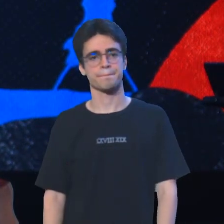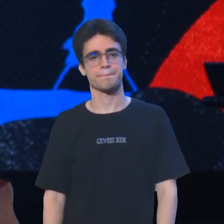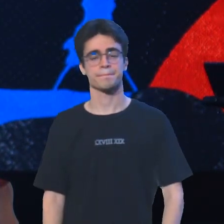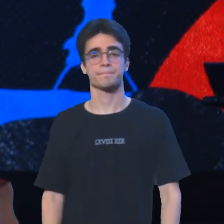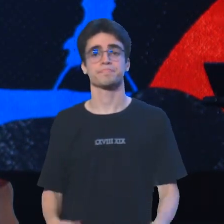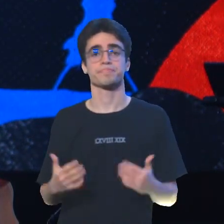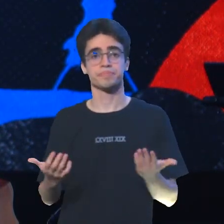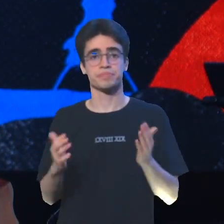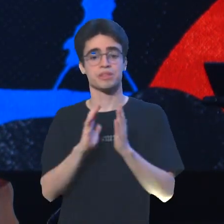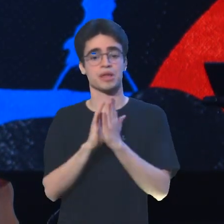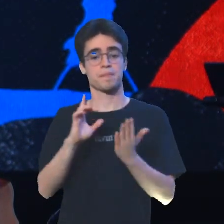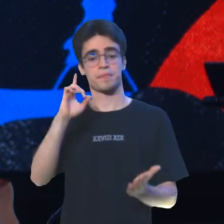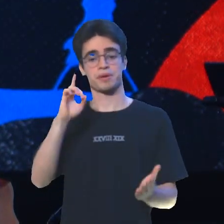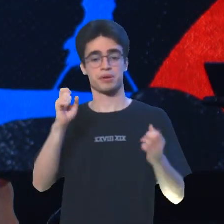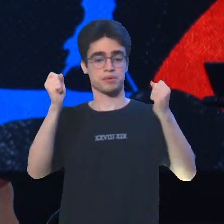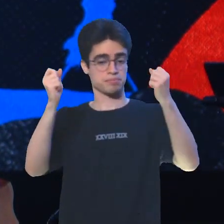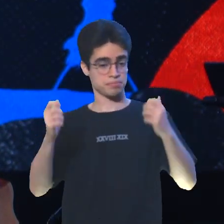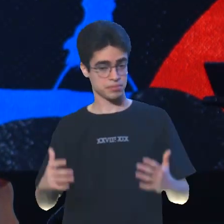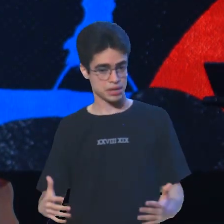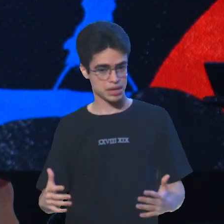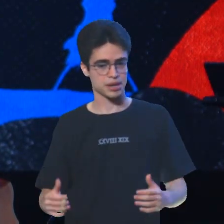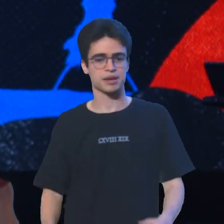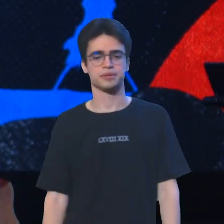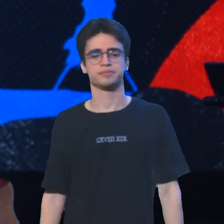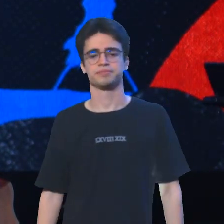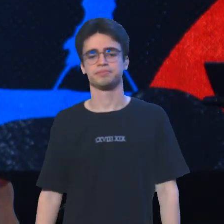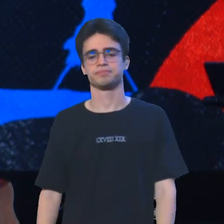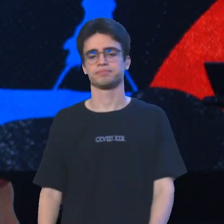A palavra de Deus vai falar assim.